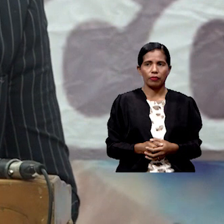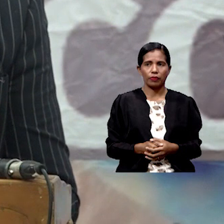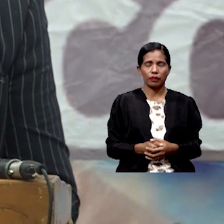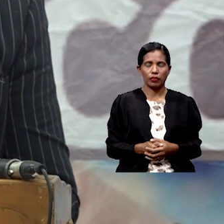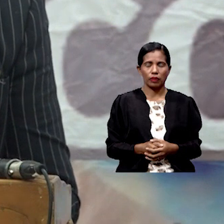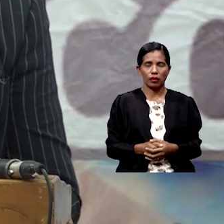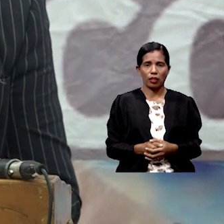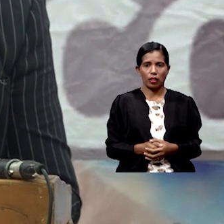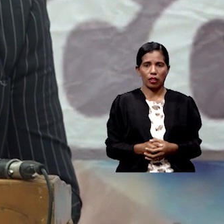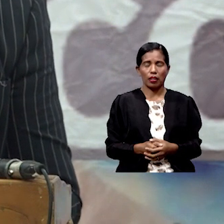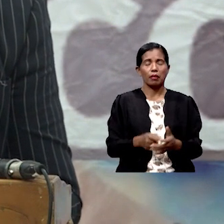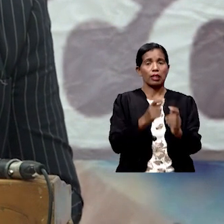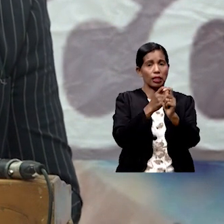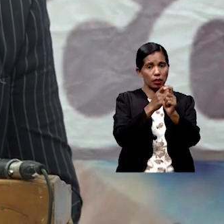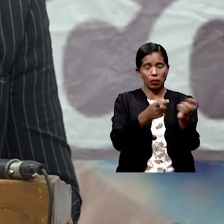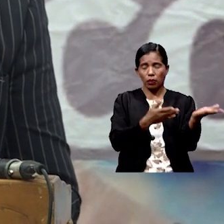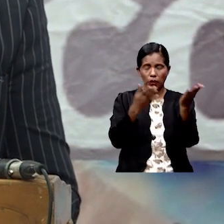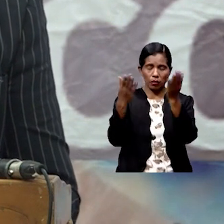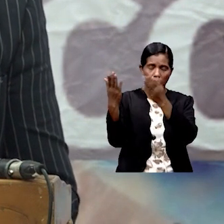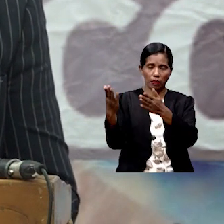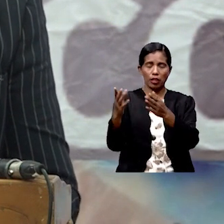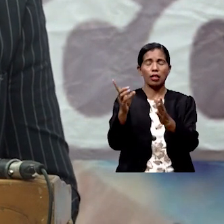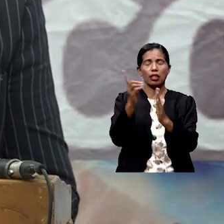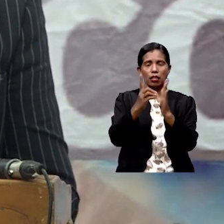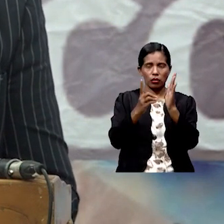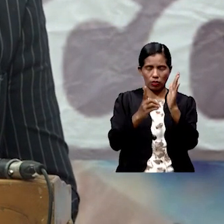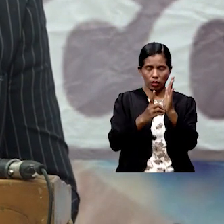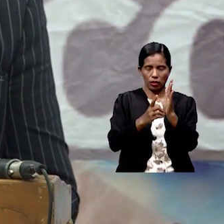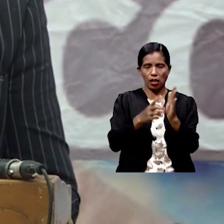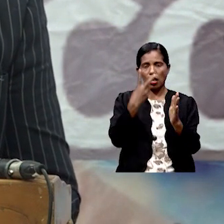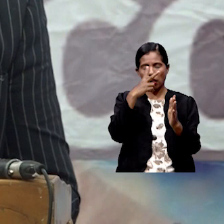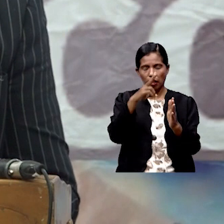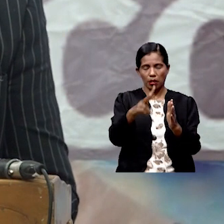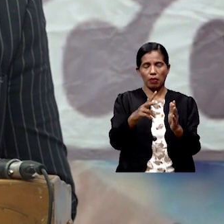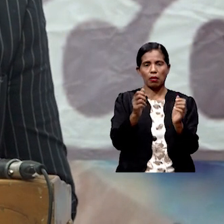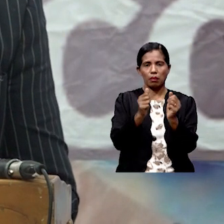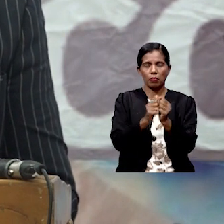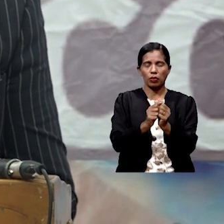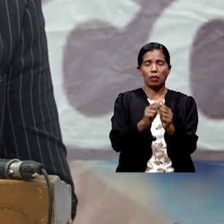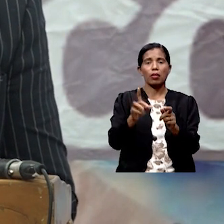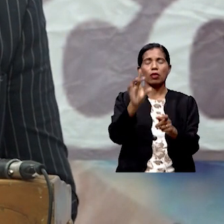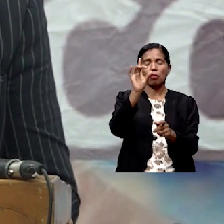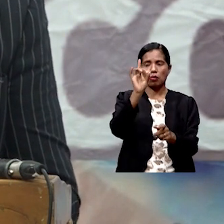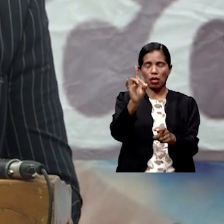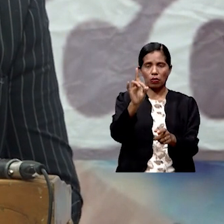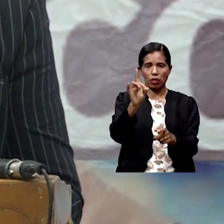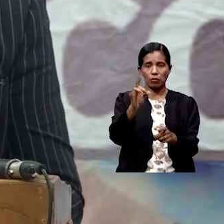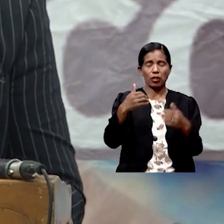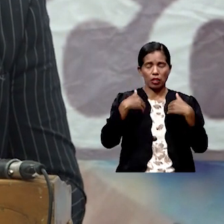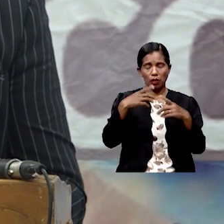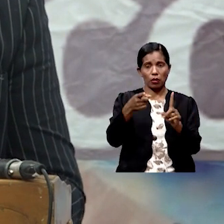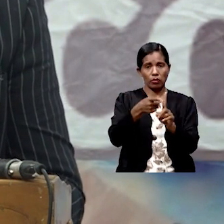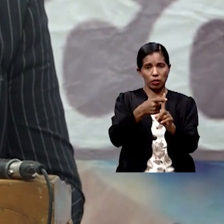Doherty darusne konfirmado ana 15 nebe makloriba Walu nebe maka positivo Omicron, hitu nebe maka